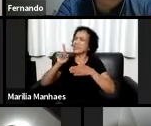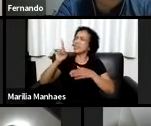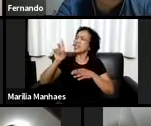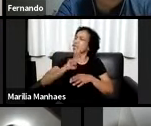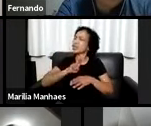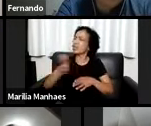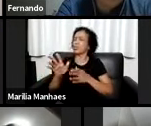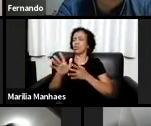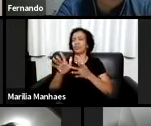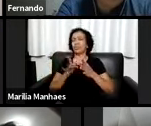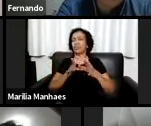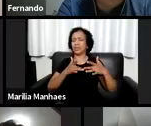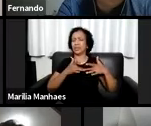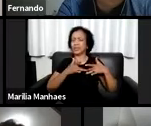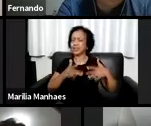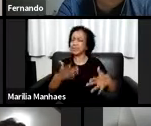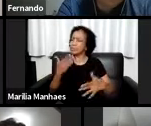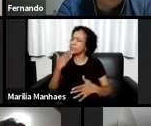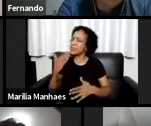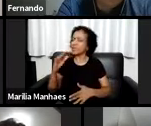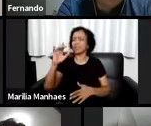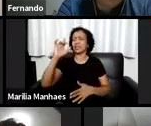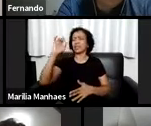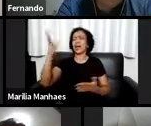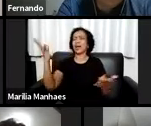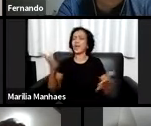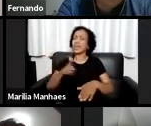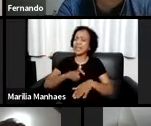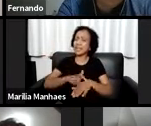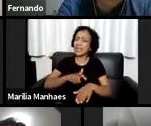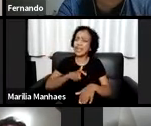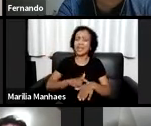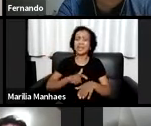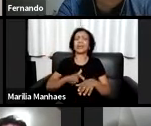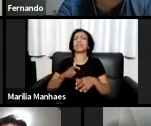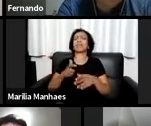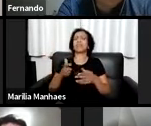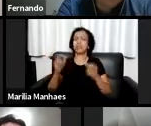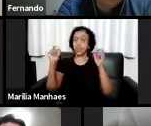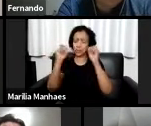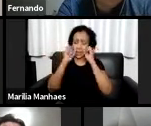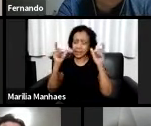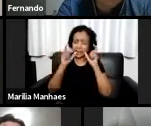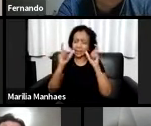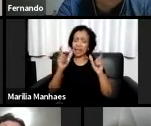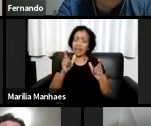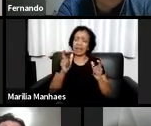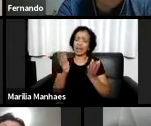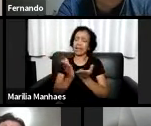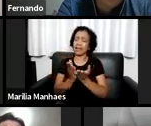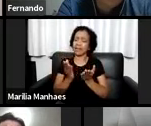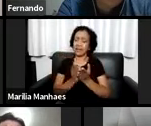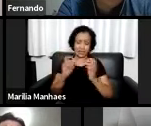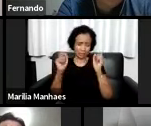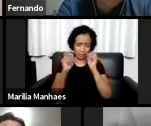Nós clamamos, Senhor, para que haja nesse tempo também um despertamento para aqueles que um